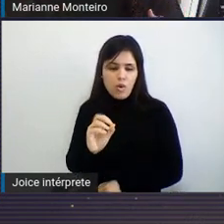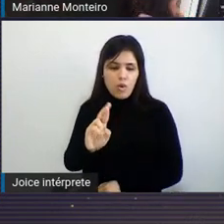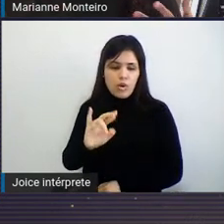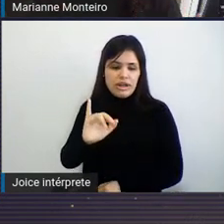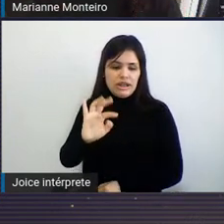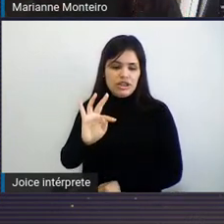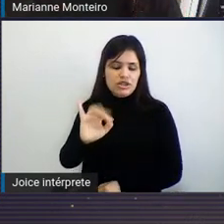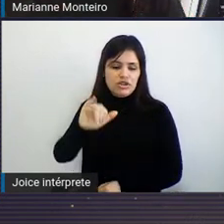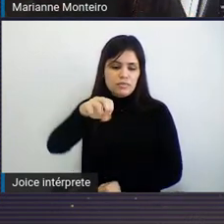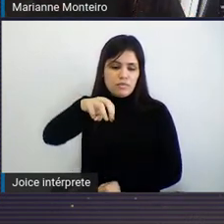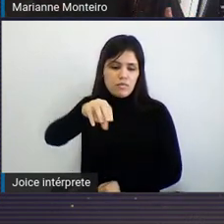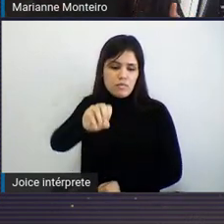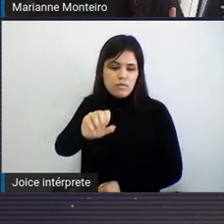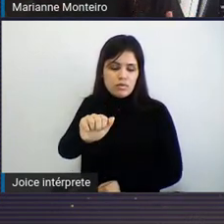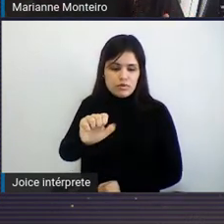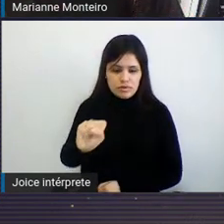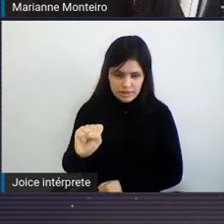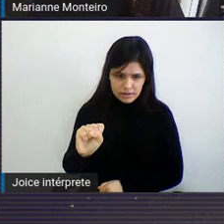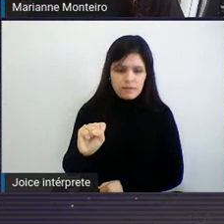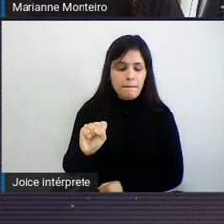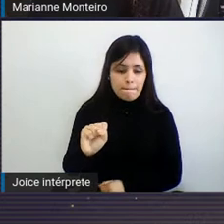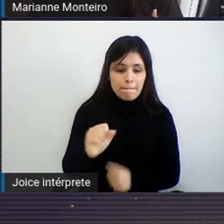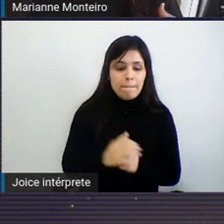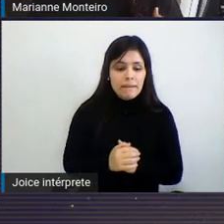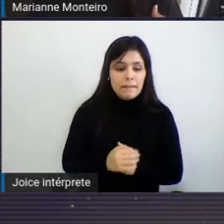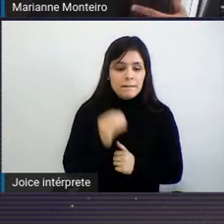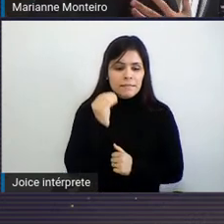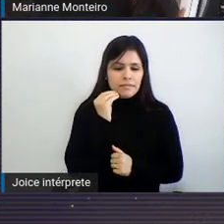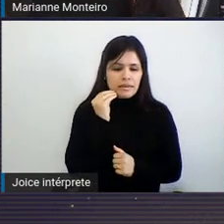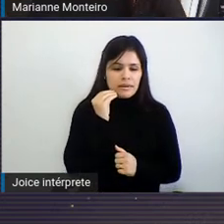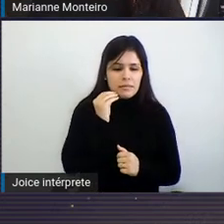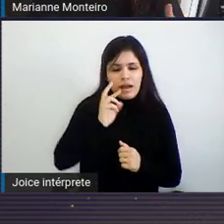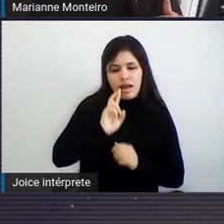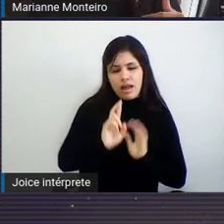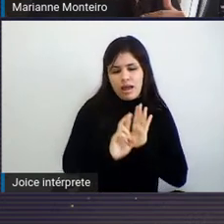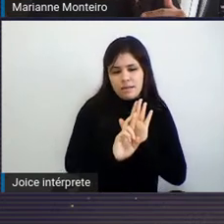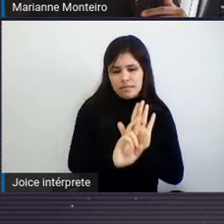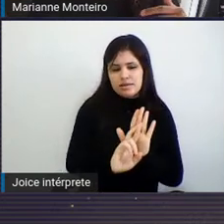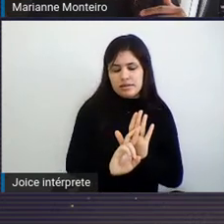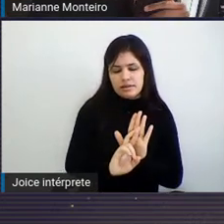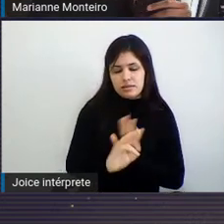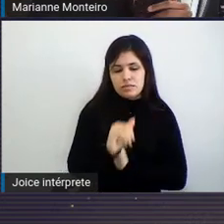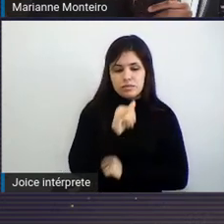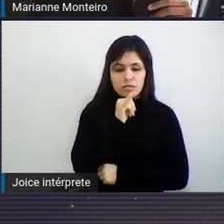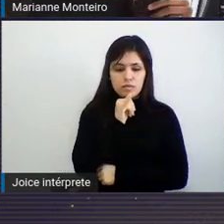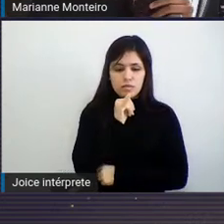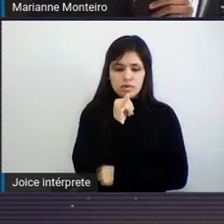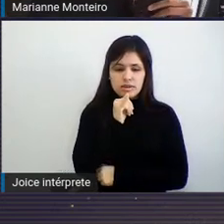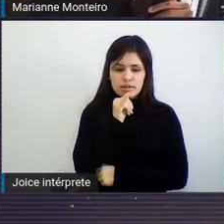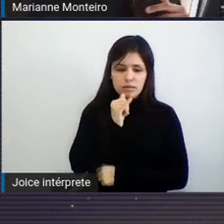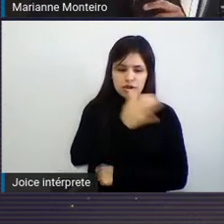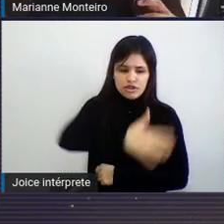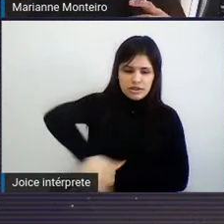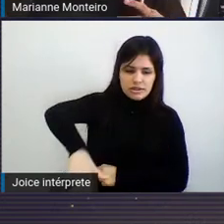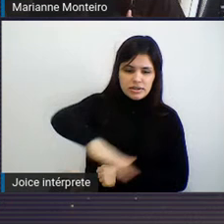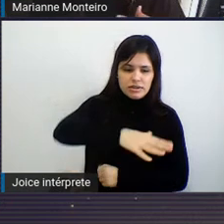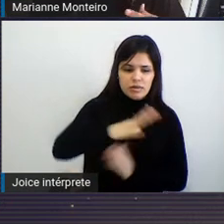baseados em representação, onde aqui, por exemplo, tem esse exemplo de uma vasta generalização do